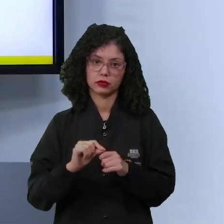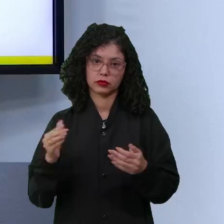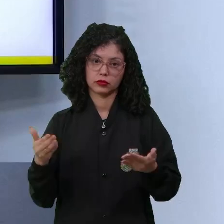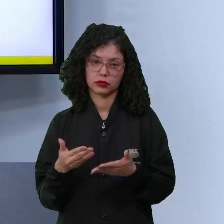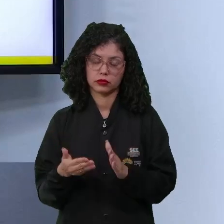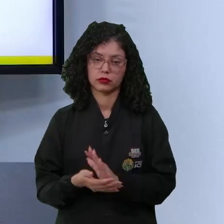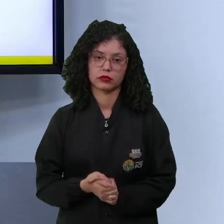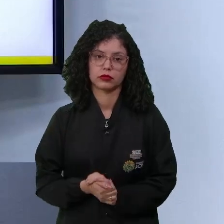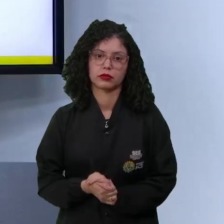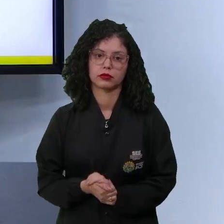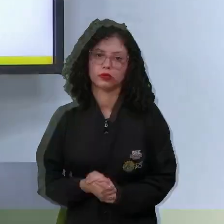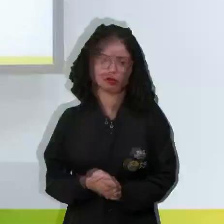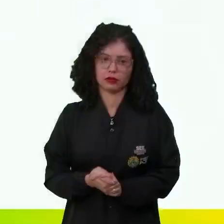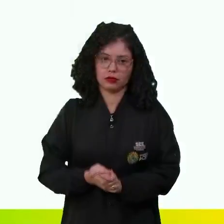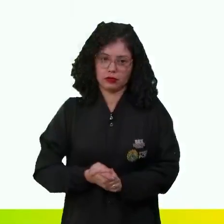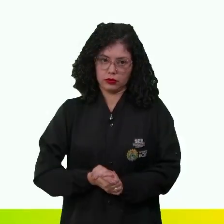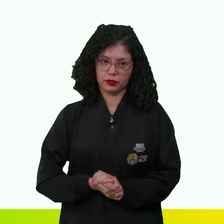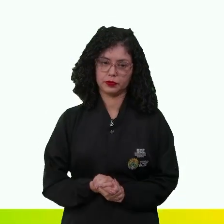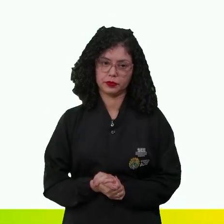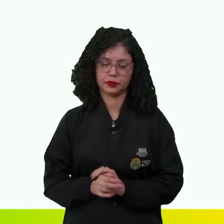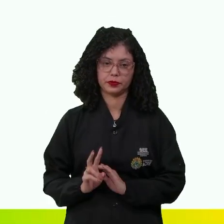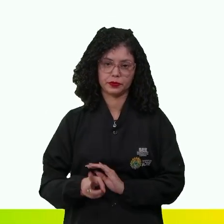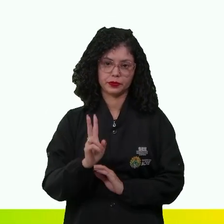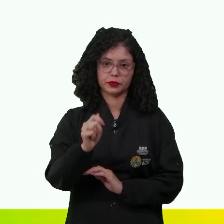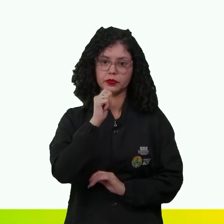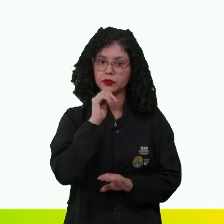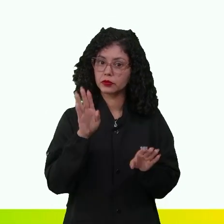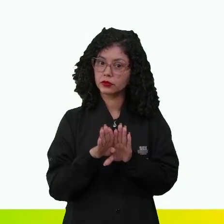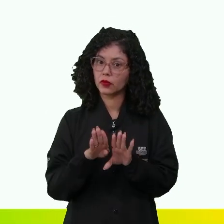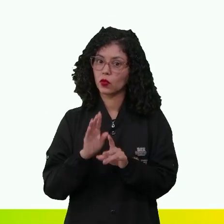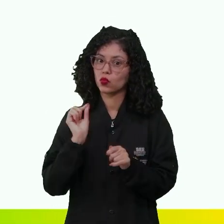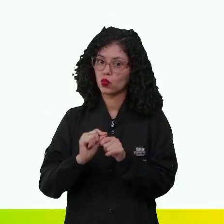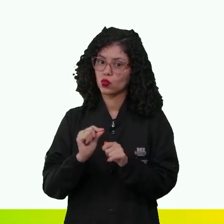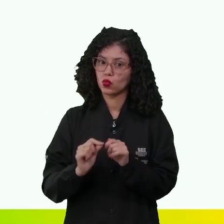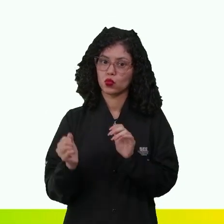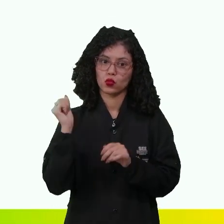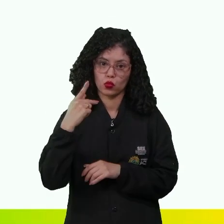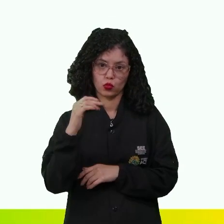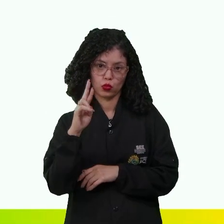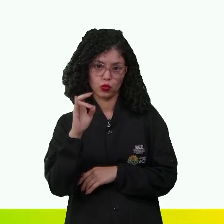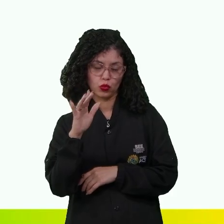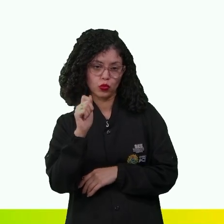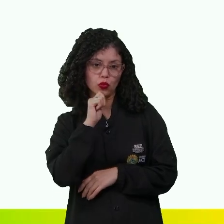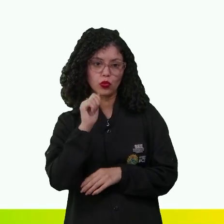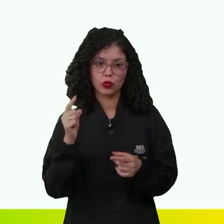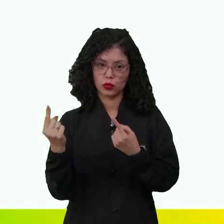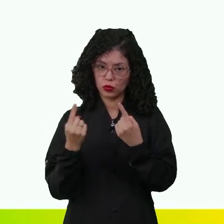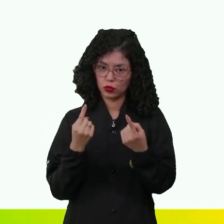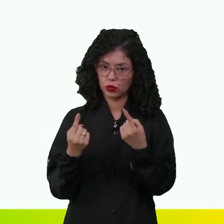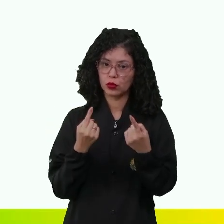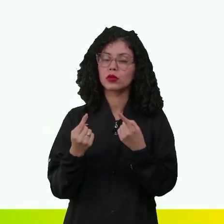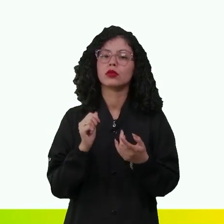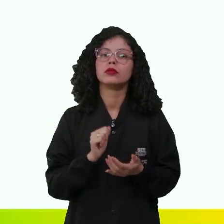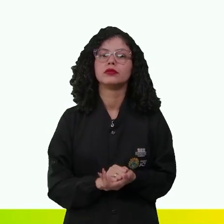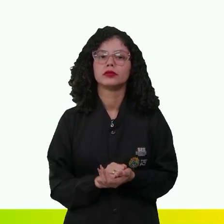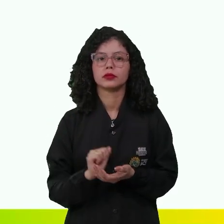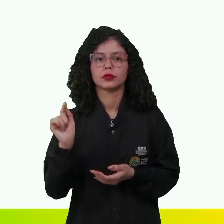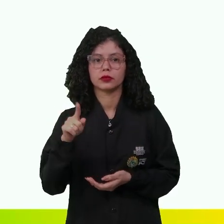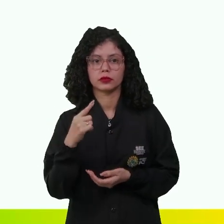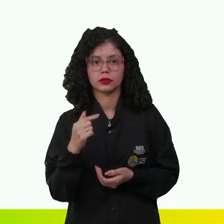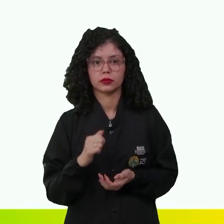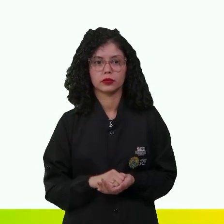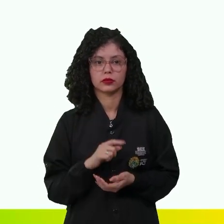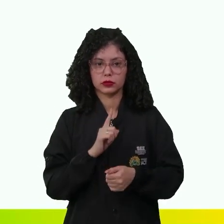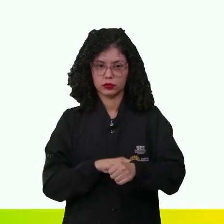agora. Vamos lá. Para achar a constante, nós vamos fazer o produto entre as grandezas,